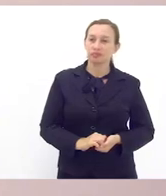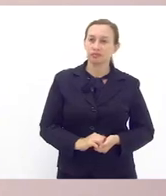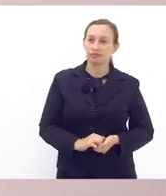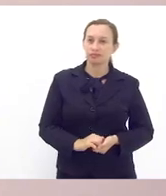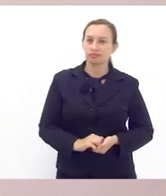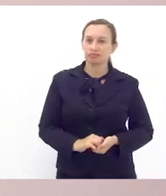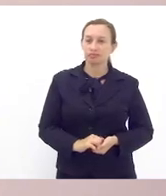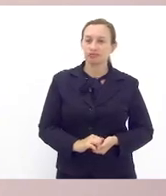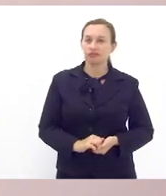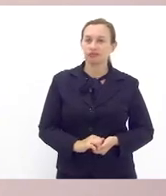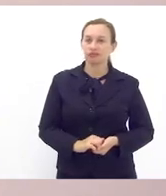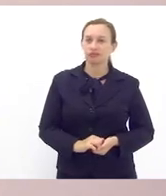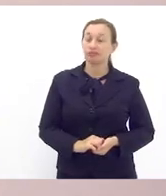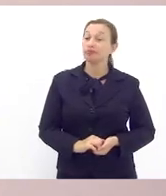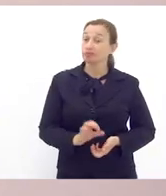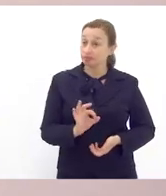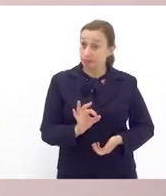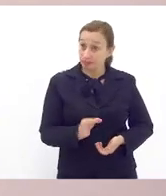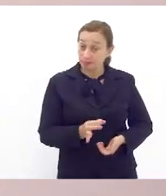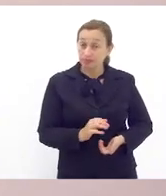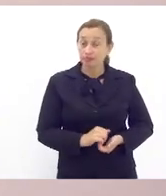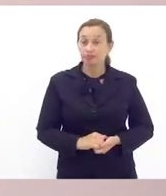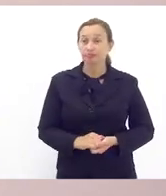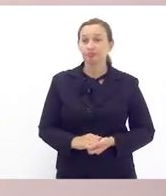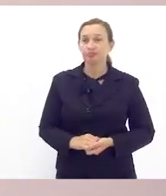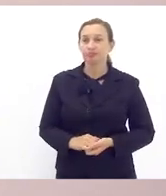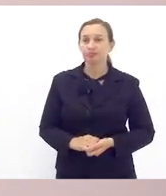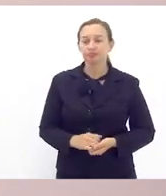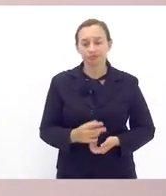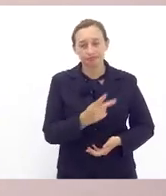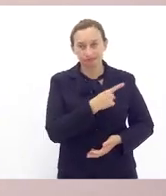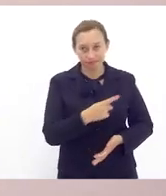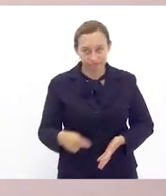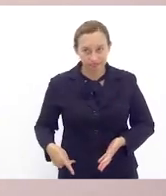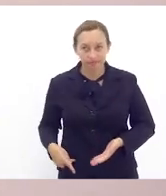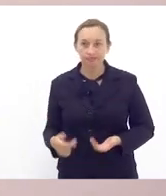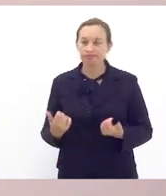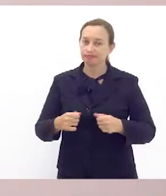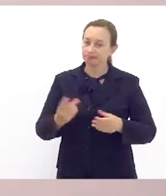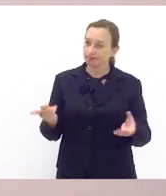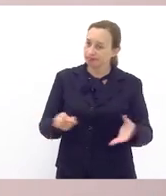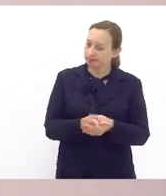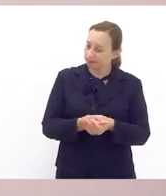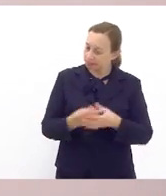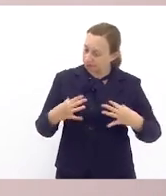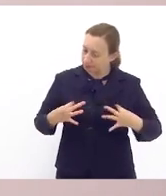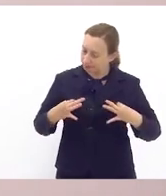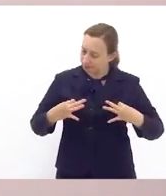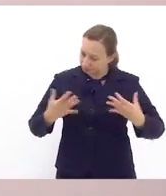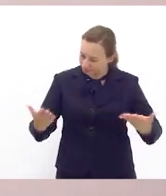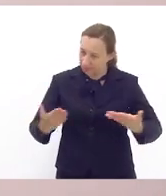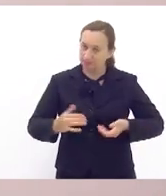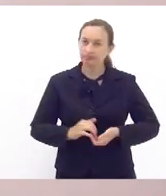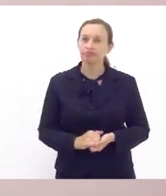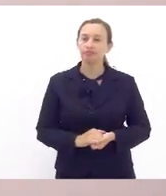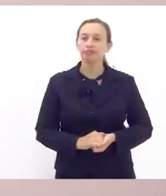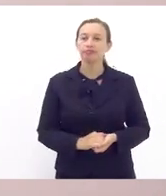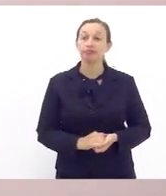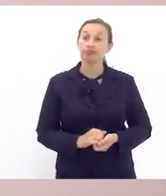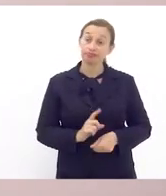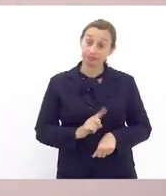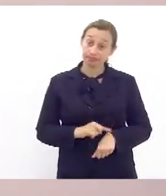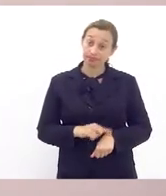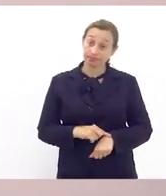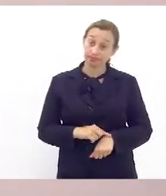clara certamente isso presidente estamos à disposição eu não pelo tempo